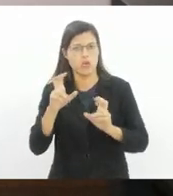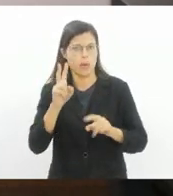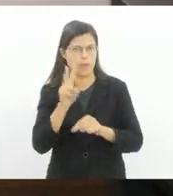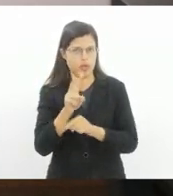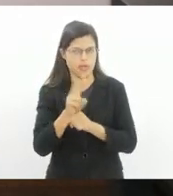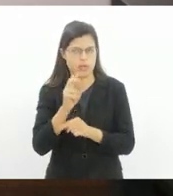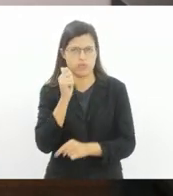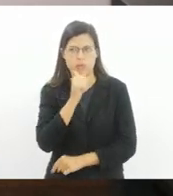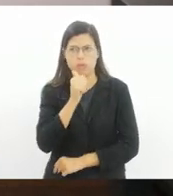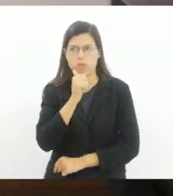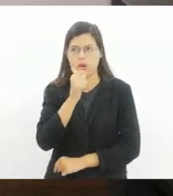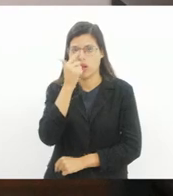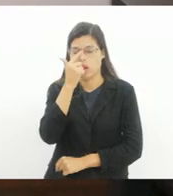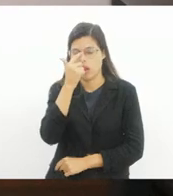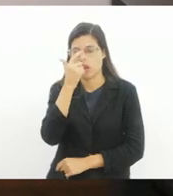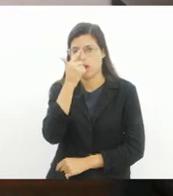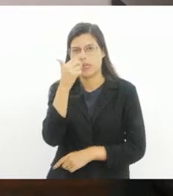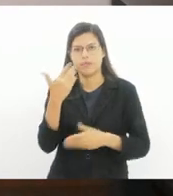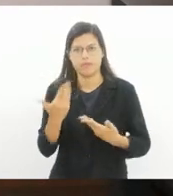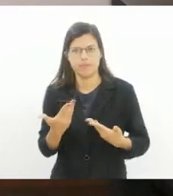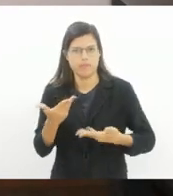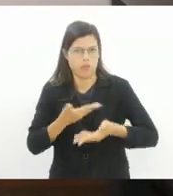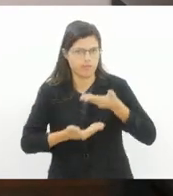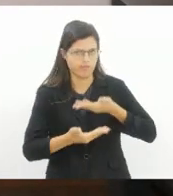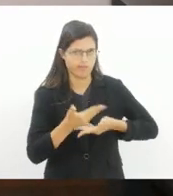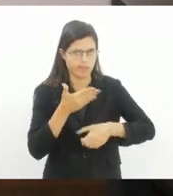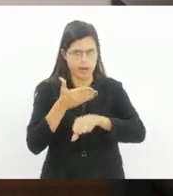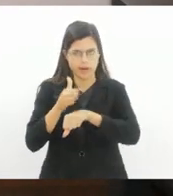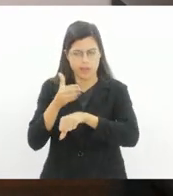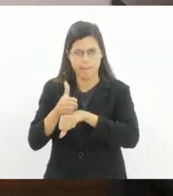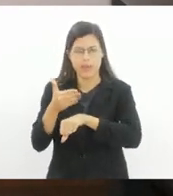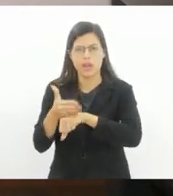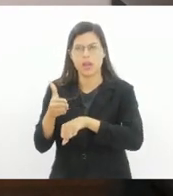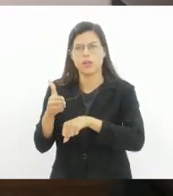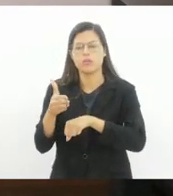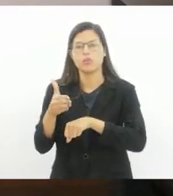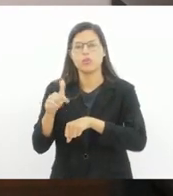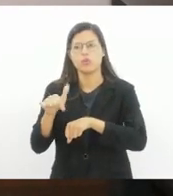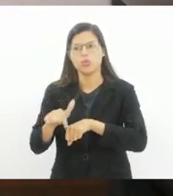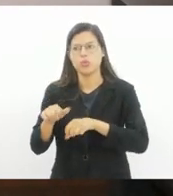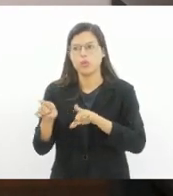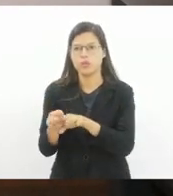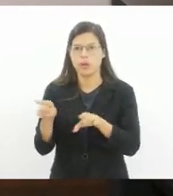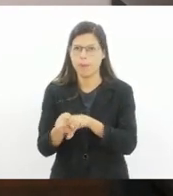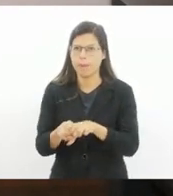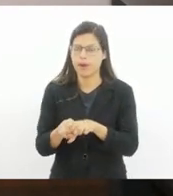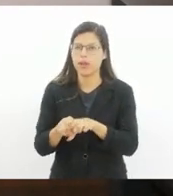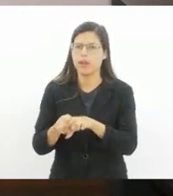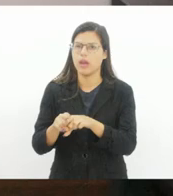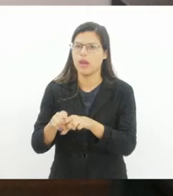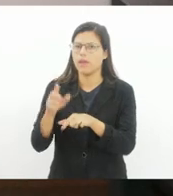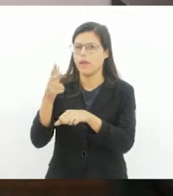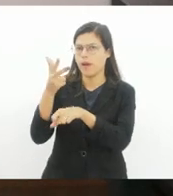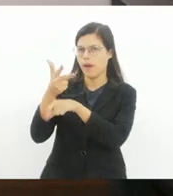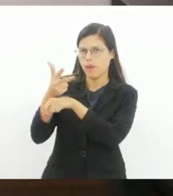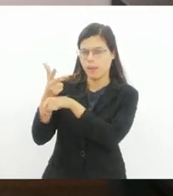mulheres. Então, envolver esses equipamentos com treinamento, com instalação de câmeras, né, com profissionais